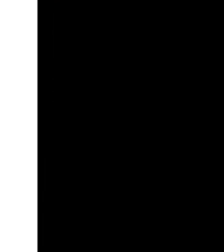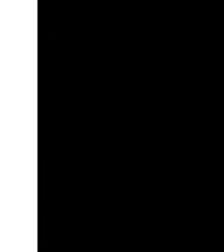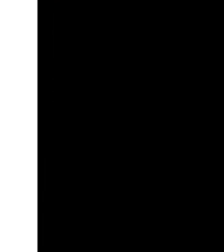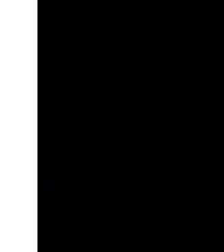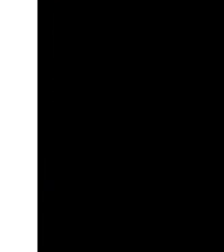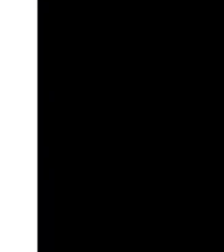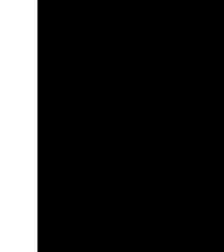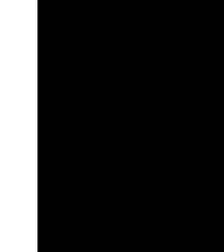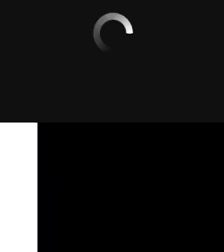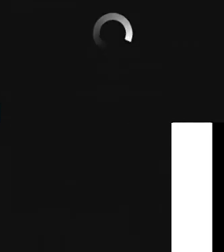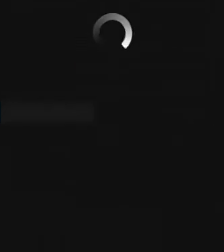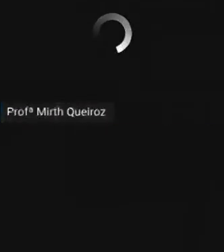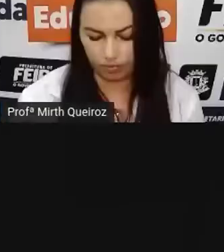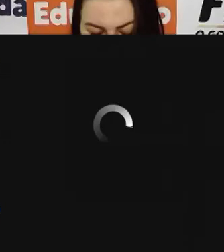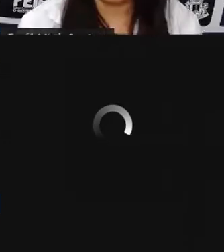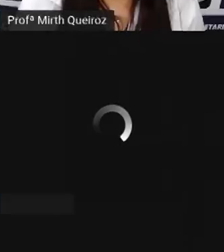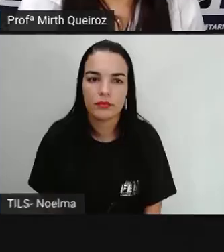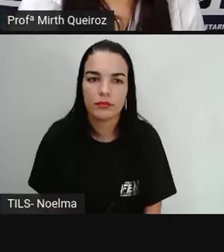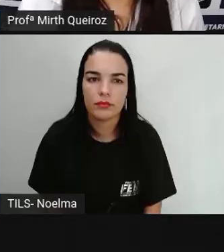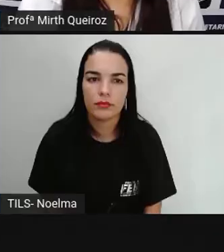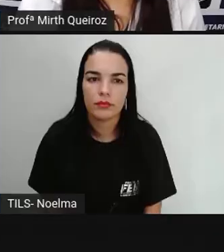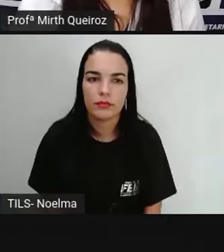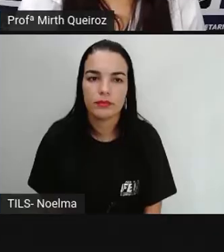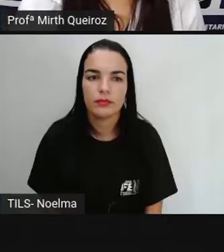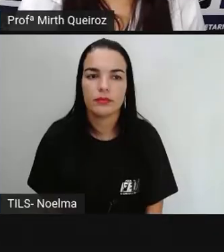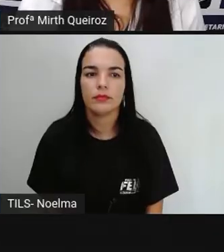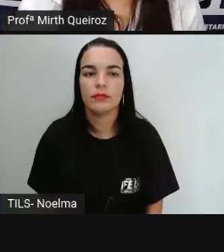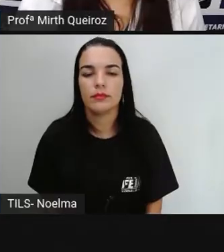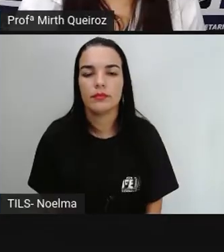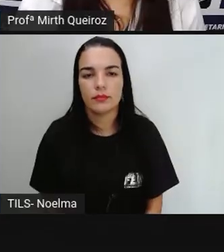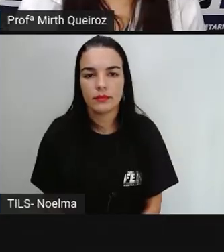Indatana Sikue.